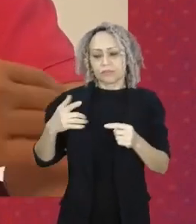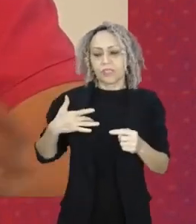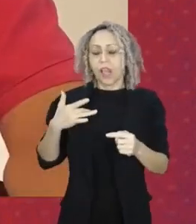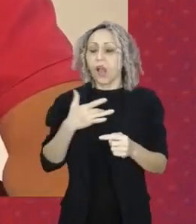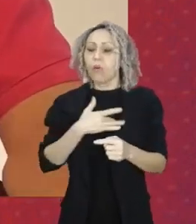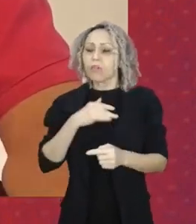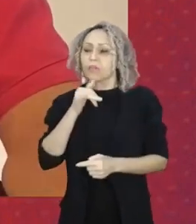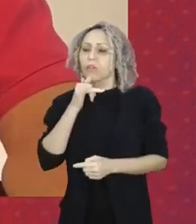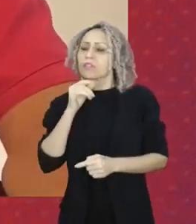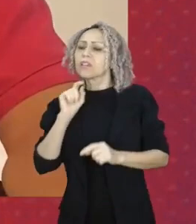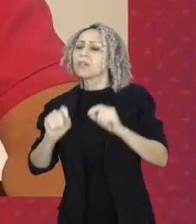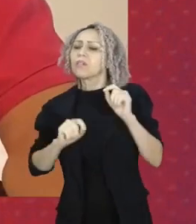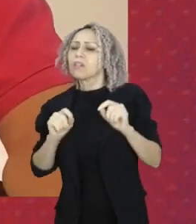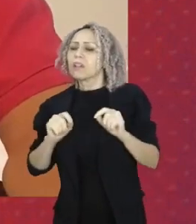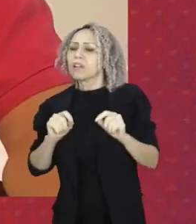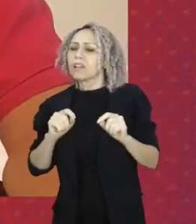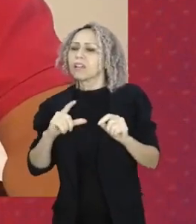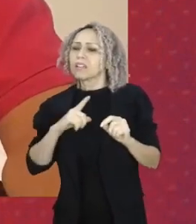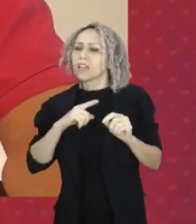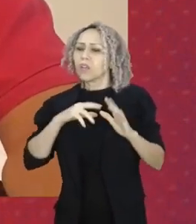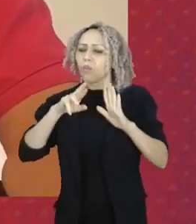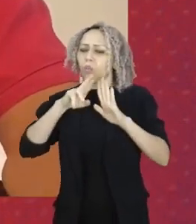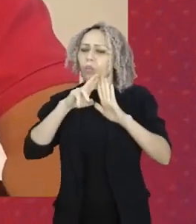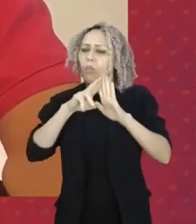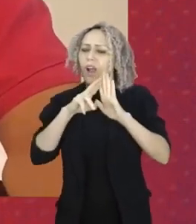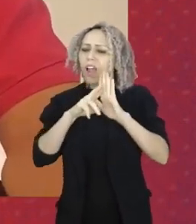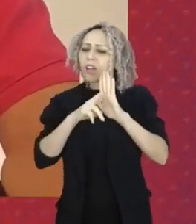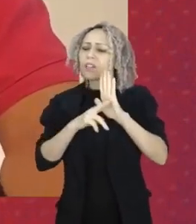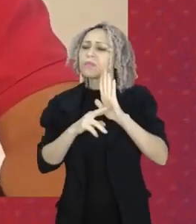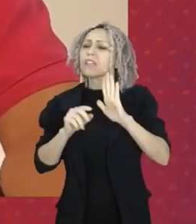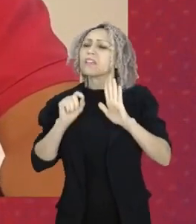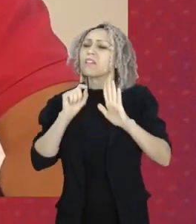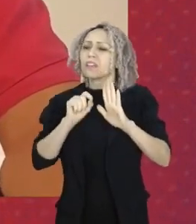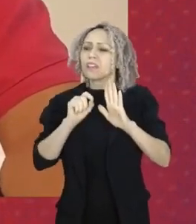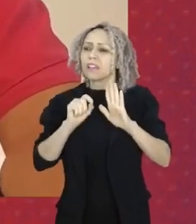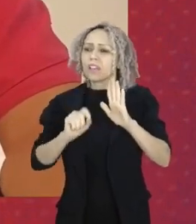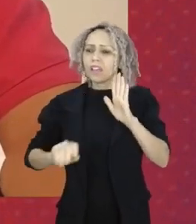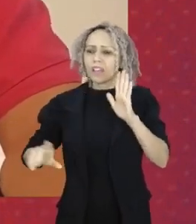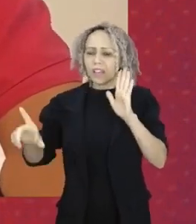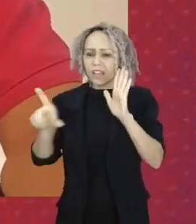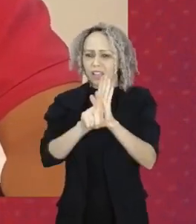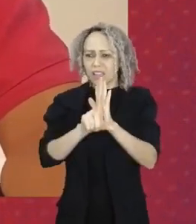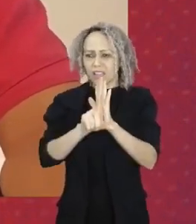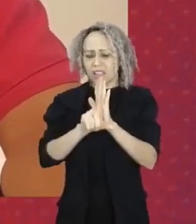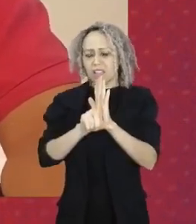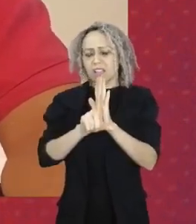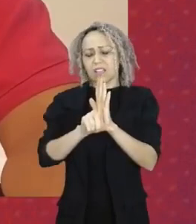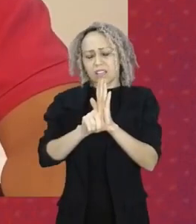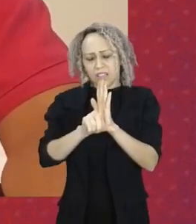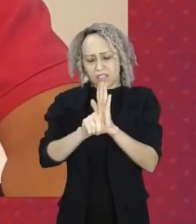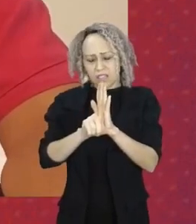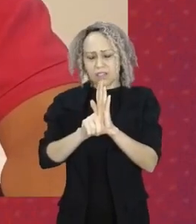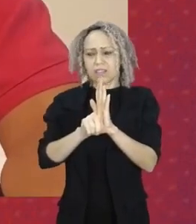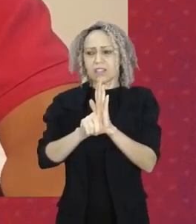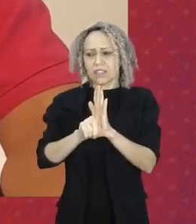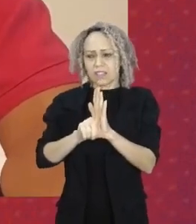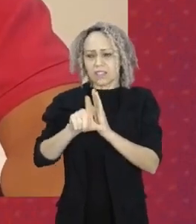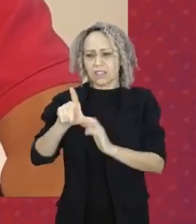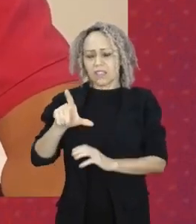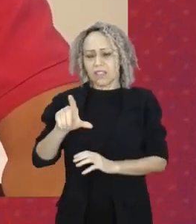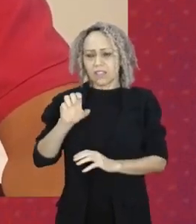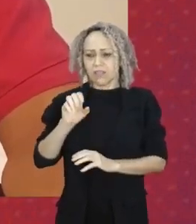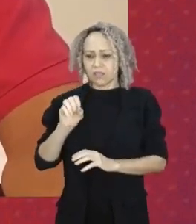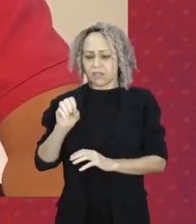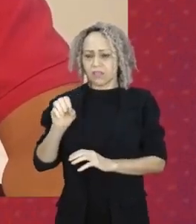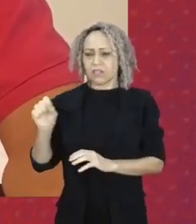exemplo, possui uma regulamentação que é a Lei Orgânica da Saúde, a Lei